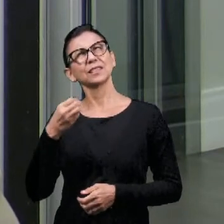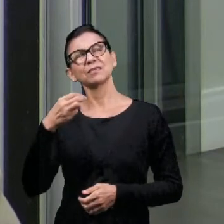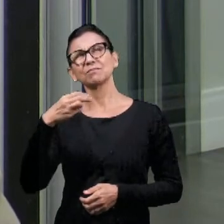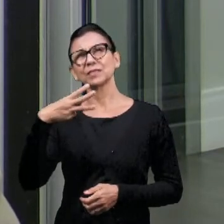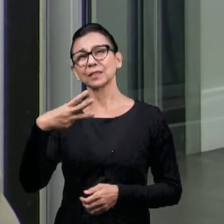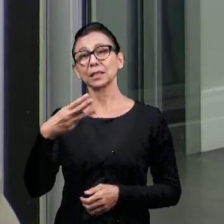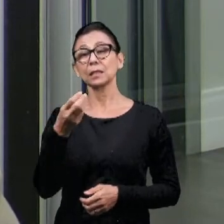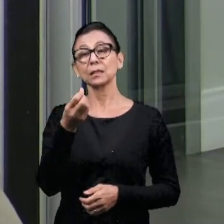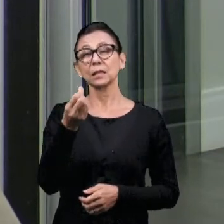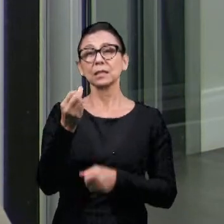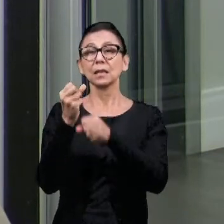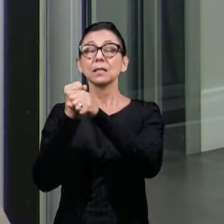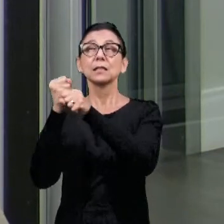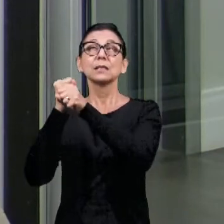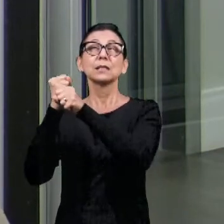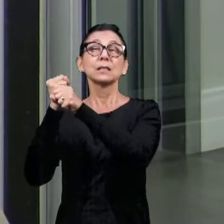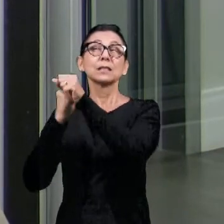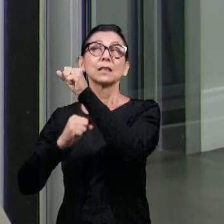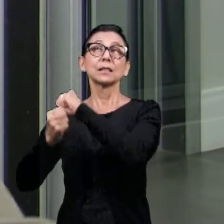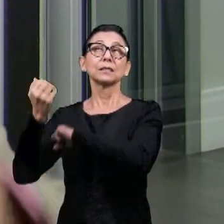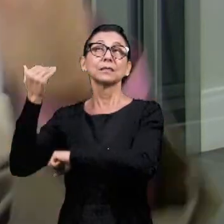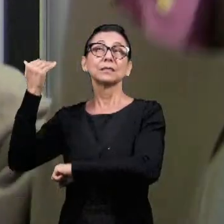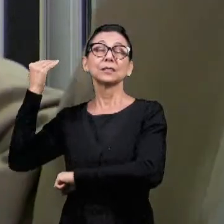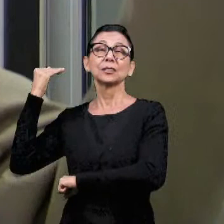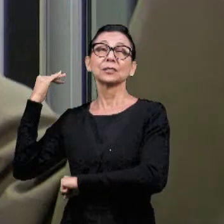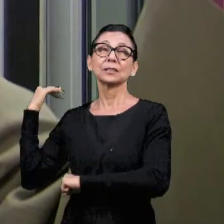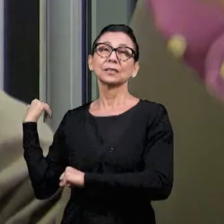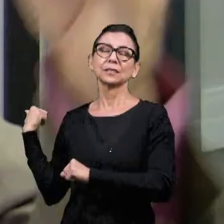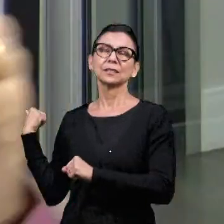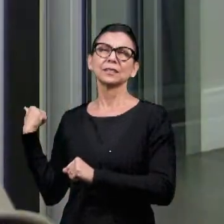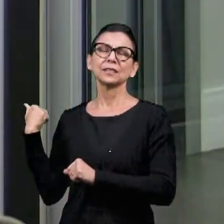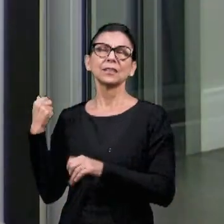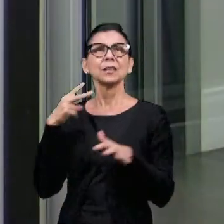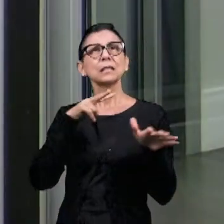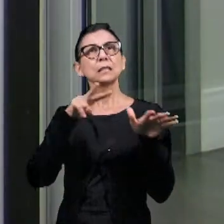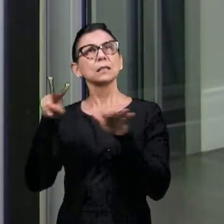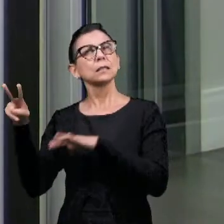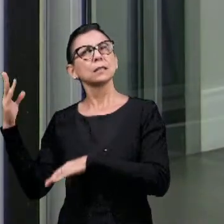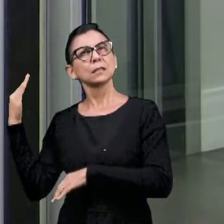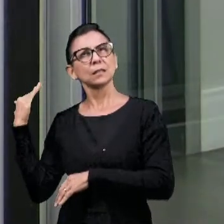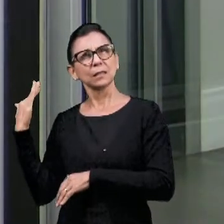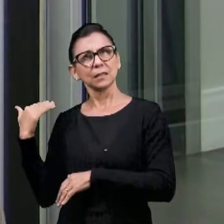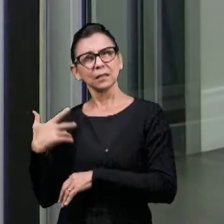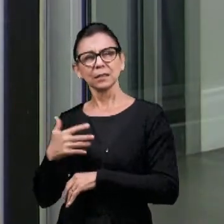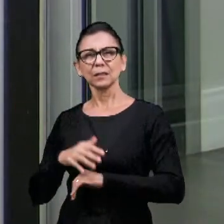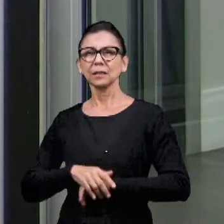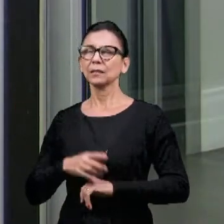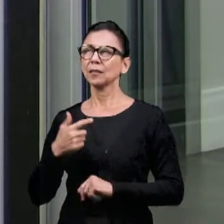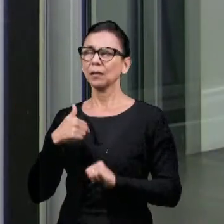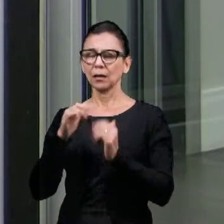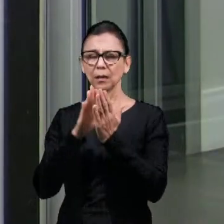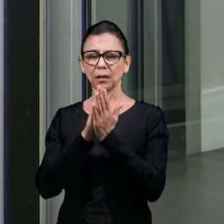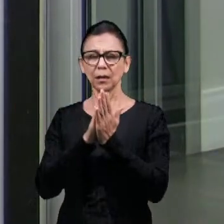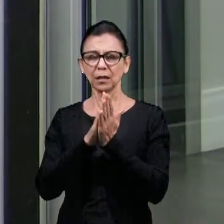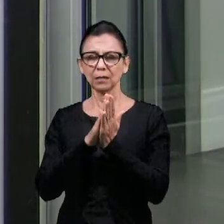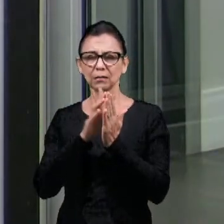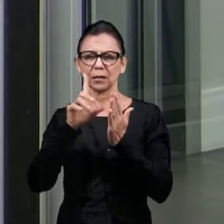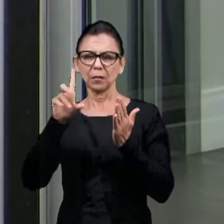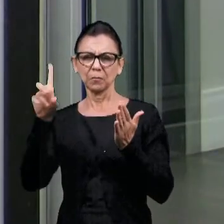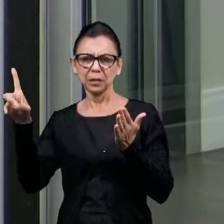36 anos que ocorreu isso. Até hoje, semana passada, eu estava buscando o Senhor para entregar uma palavra numa